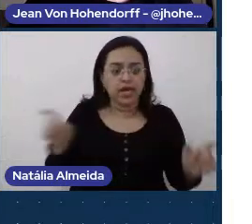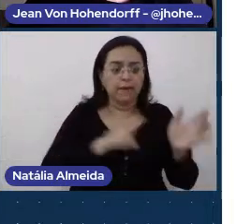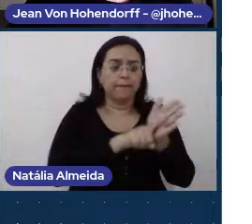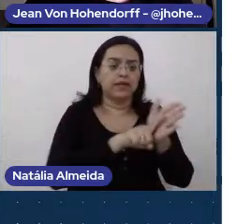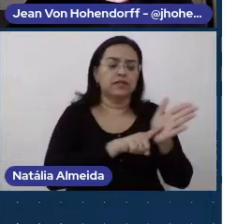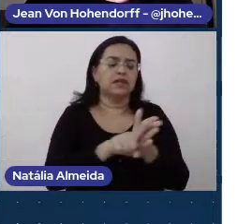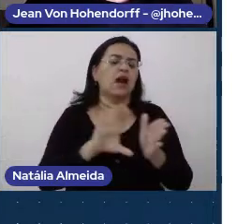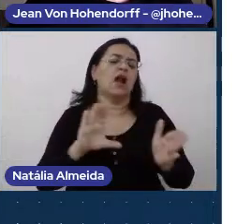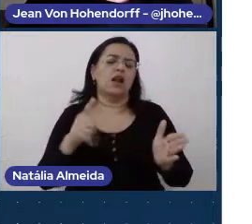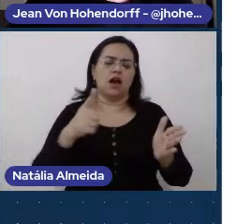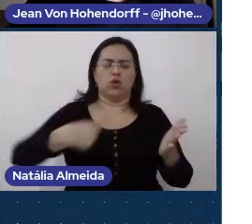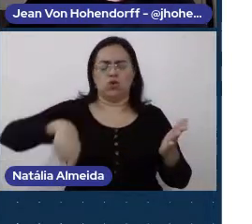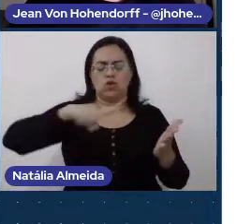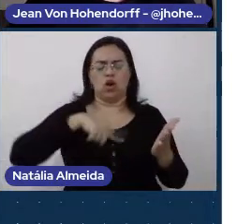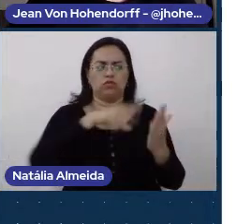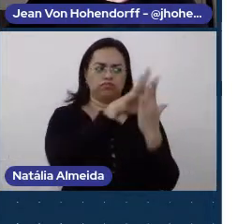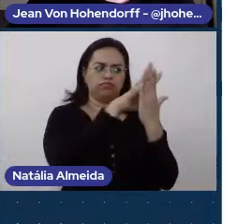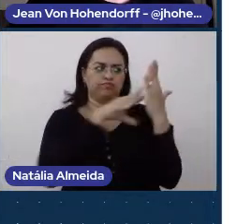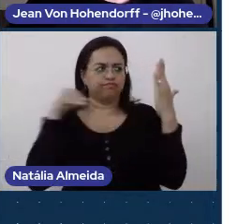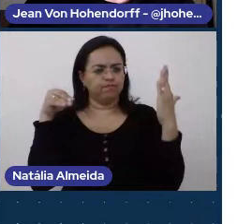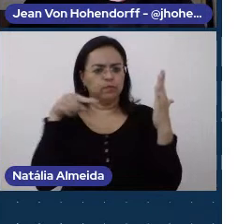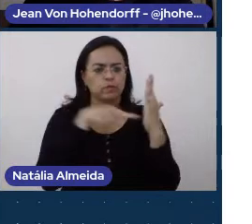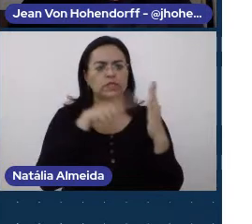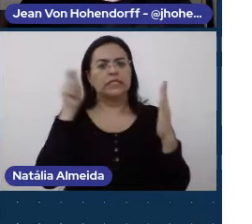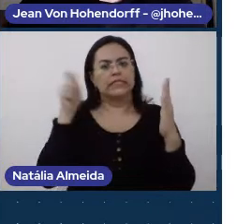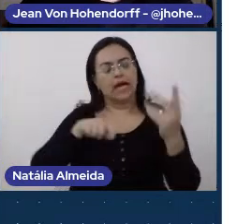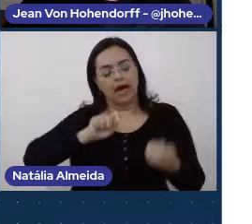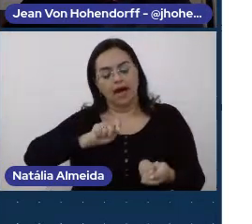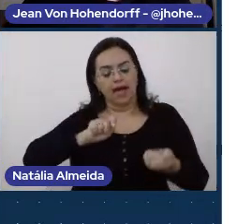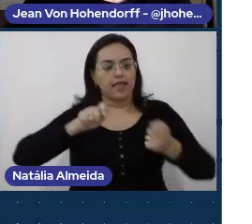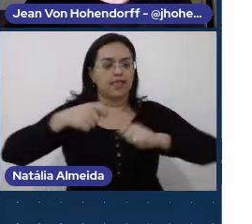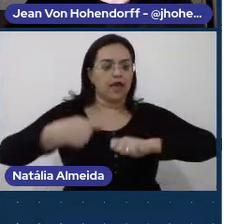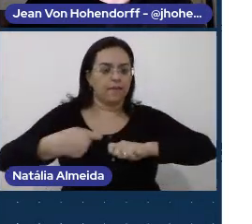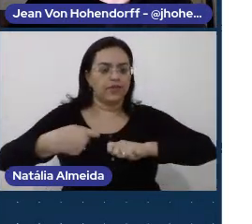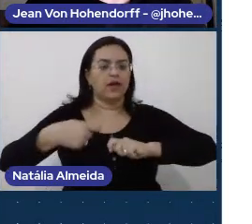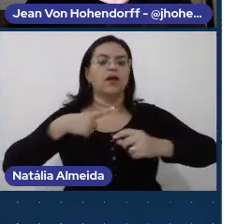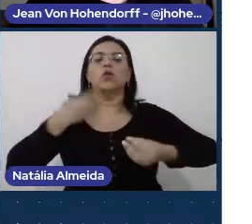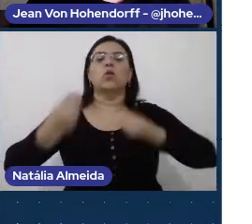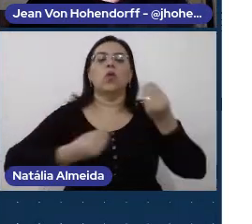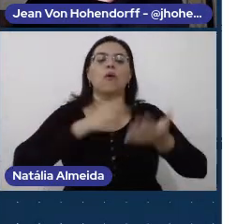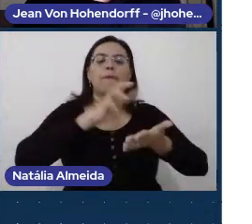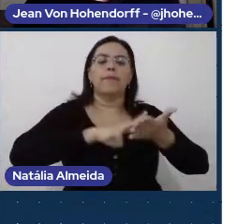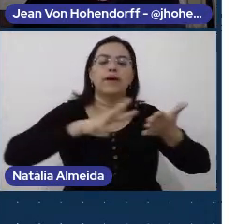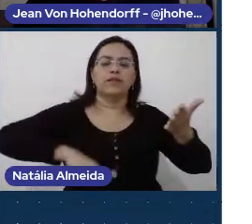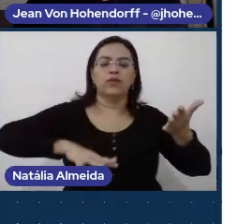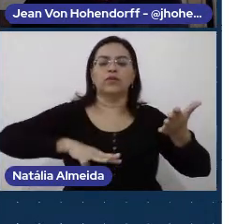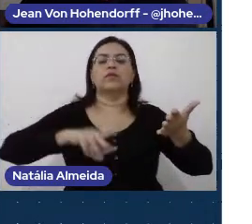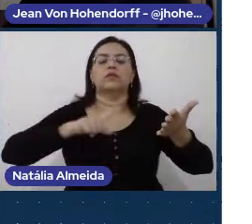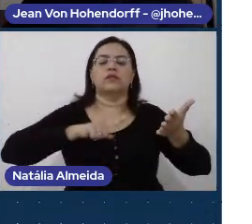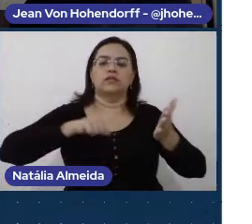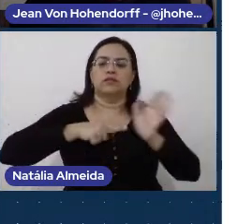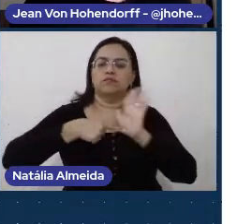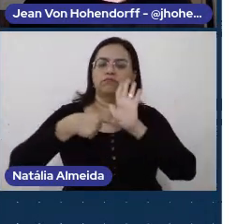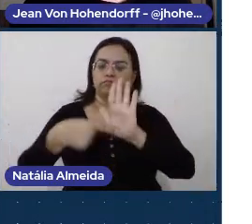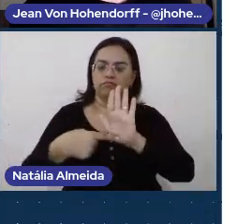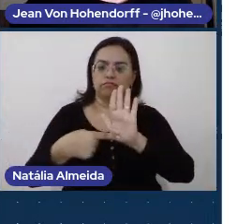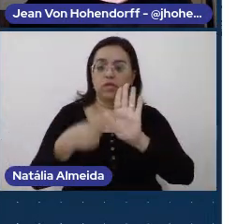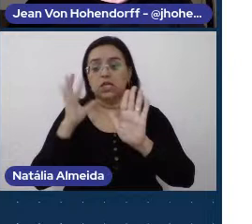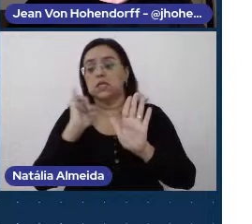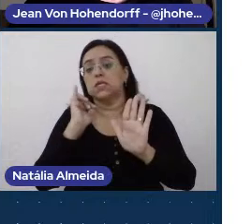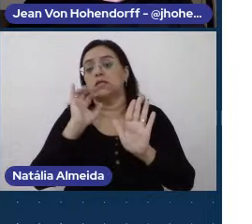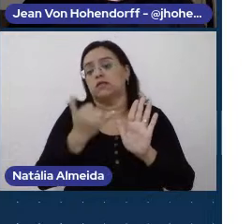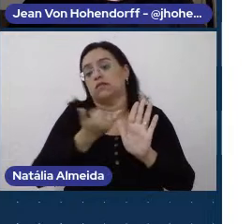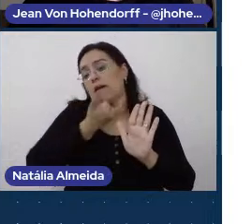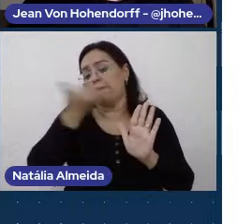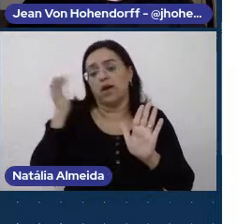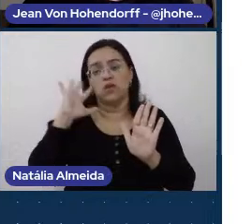parâmetros, nós vamos em alguma medida adaptar o método de alinhamento de pesquisa ao fenômeno estudado. Eu acredito